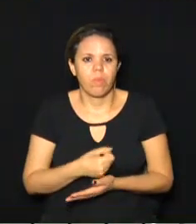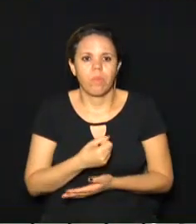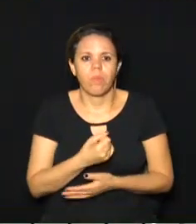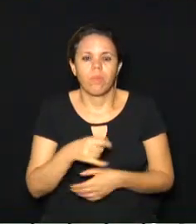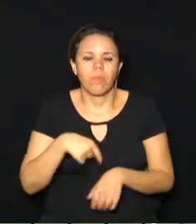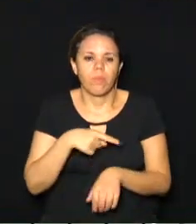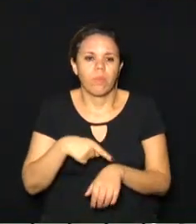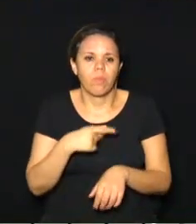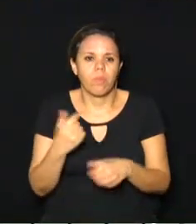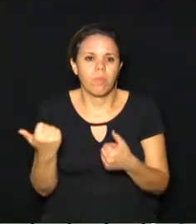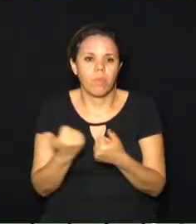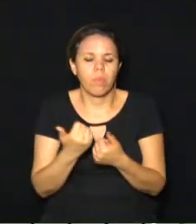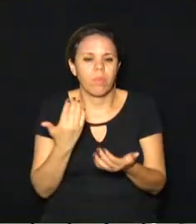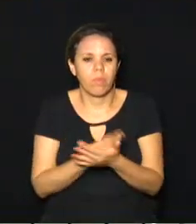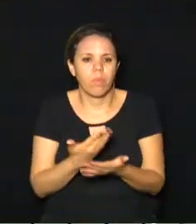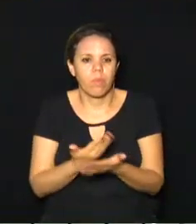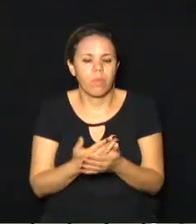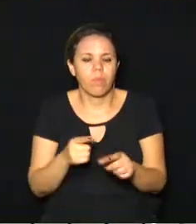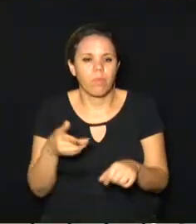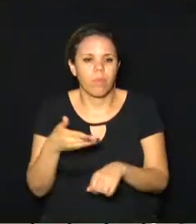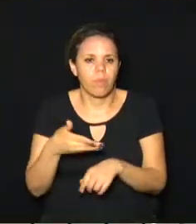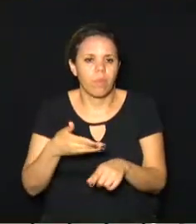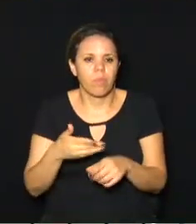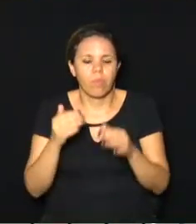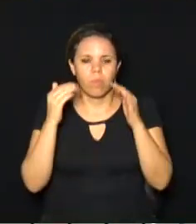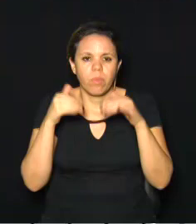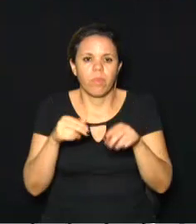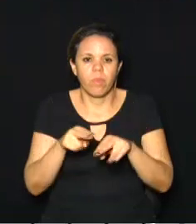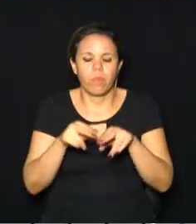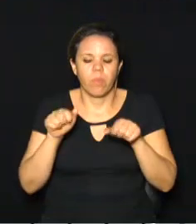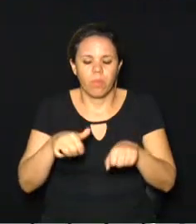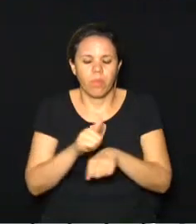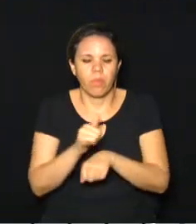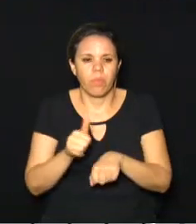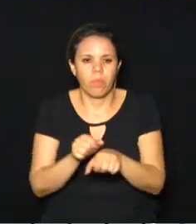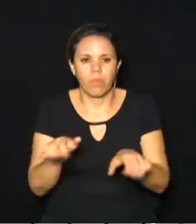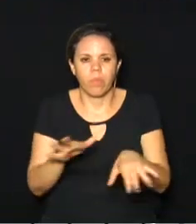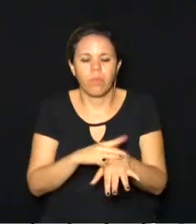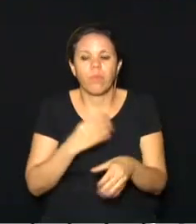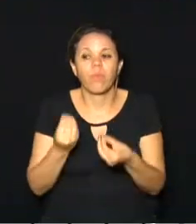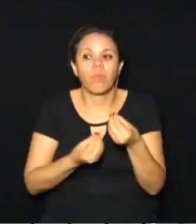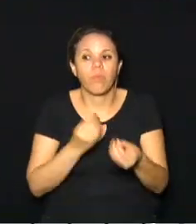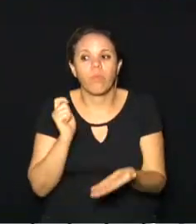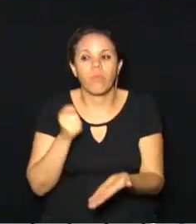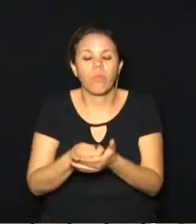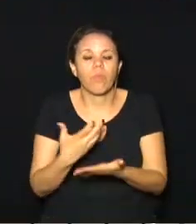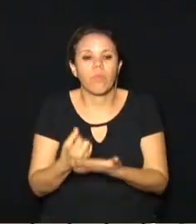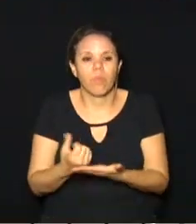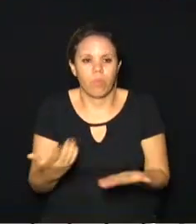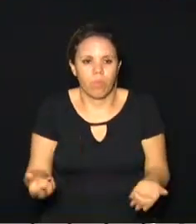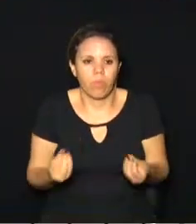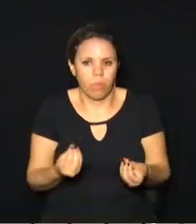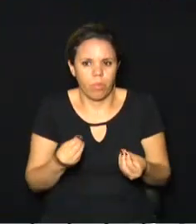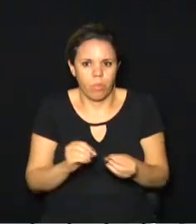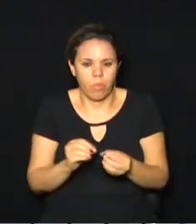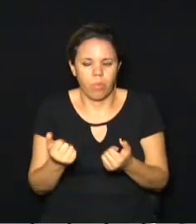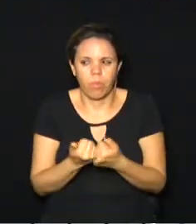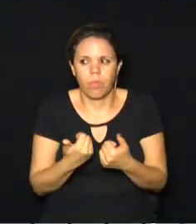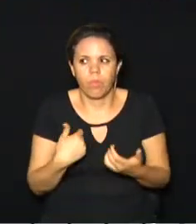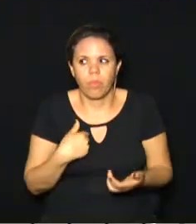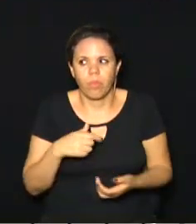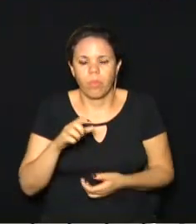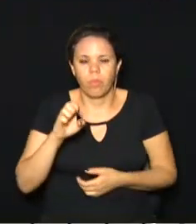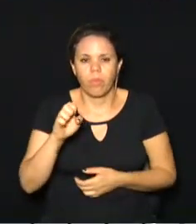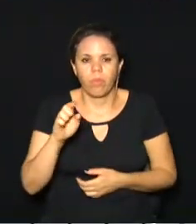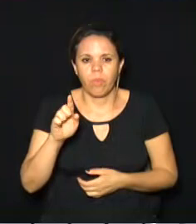não cumpridas por conta da pandemia e como elas podem ser cobradas, né? O